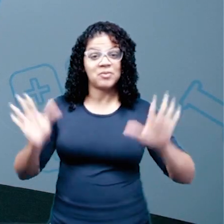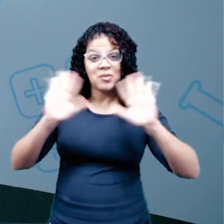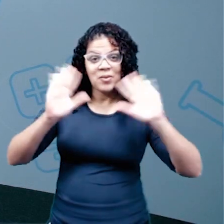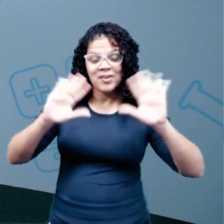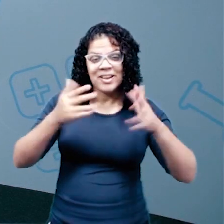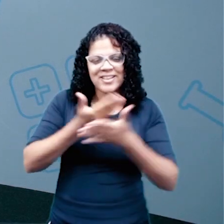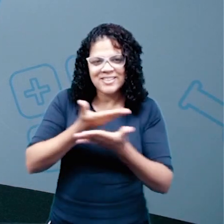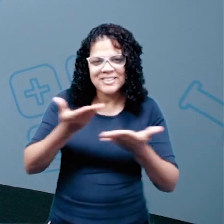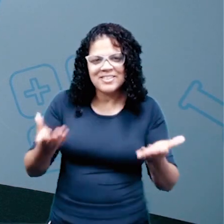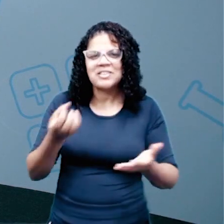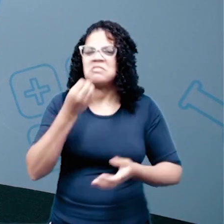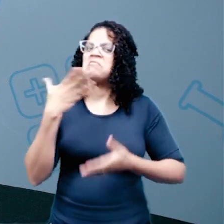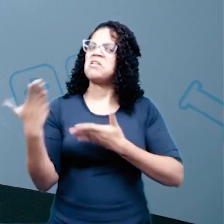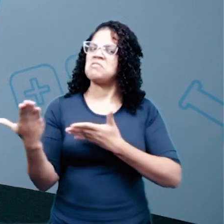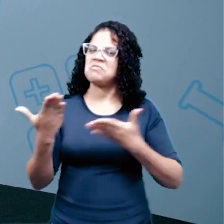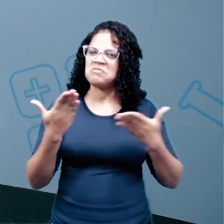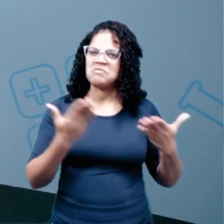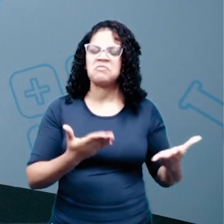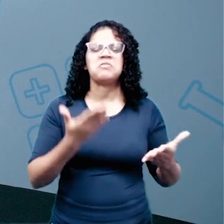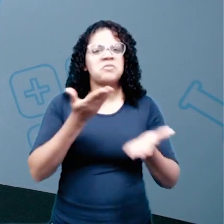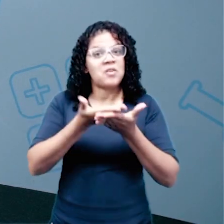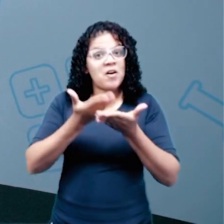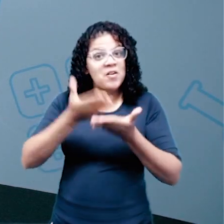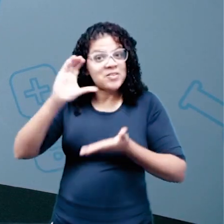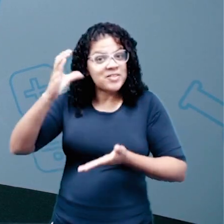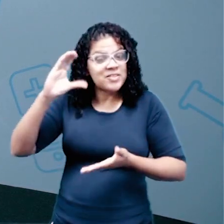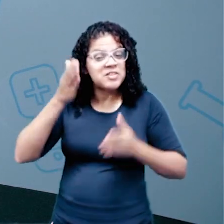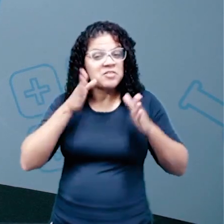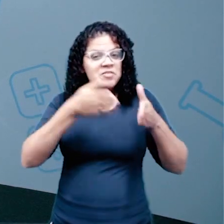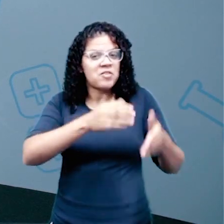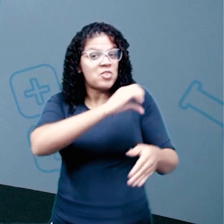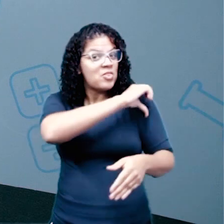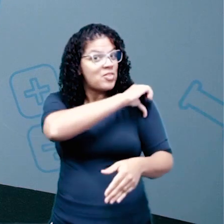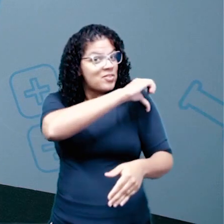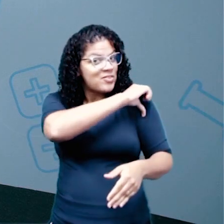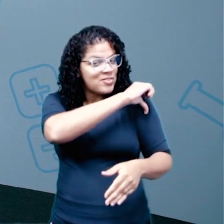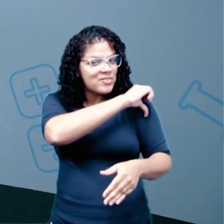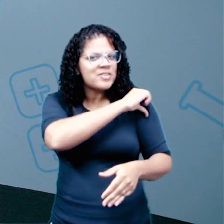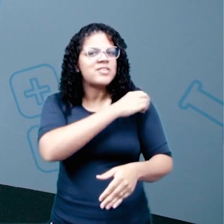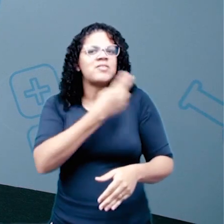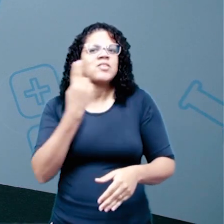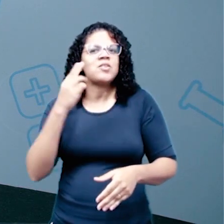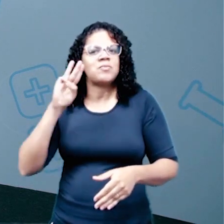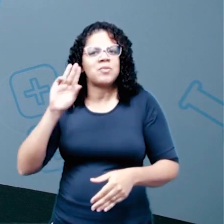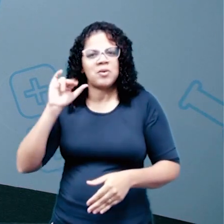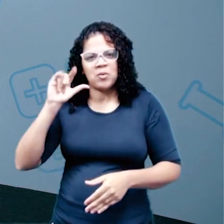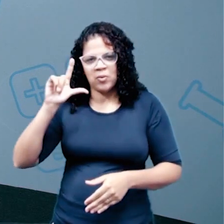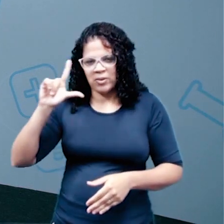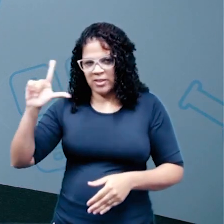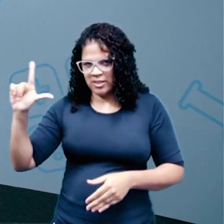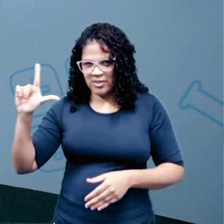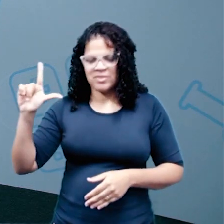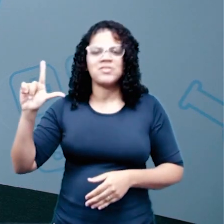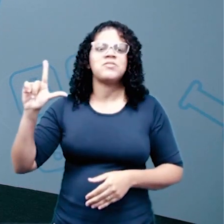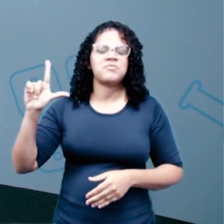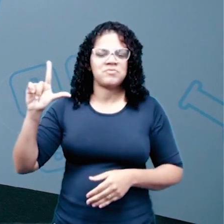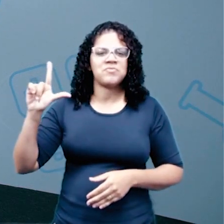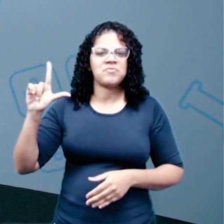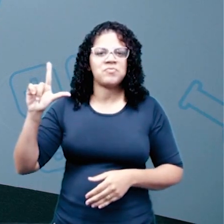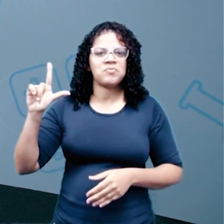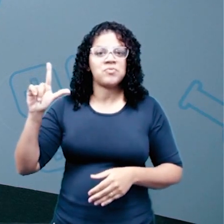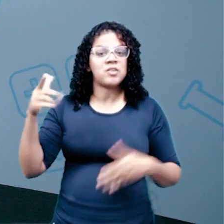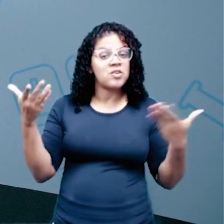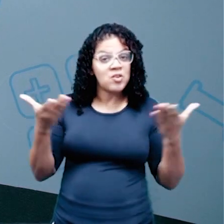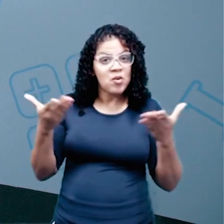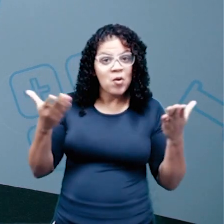Olá pessoal, bem-vindos a mais uma aula de Ciências do nono ano. E o meu nome é Will Bezerra e a gente vai fazer